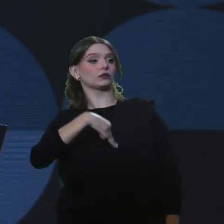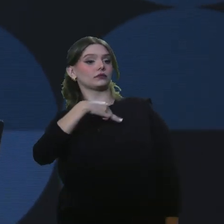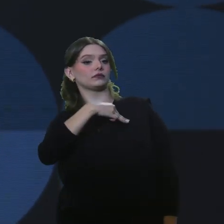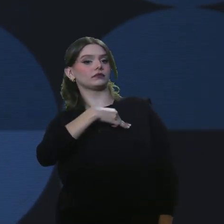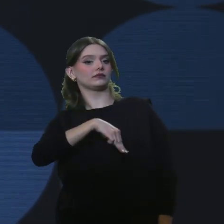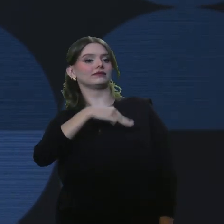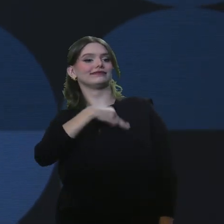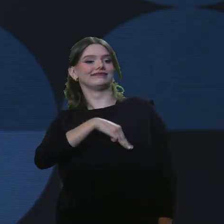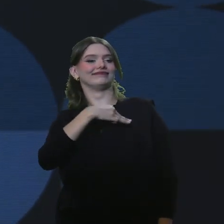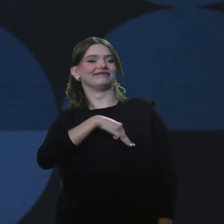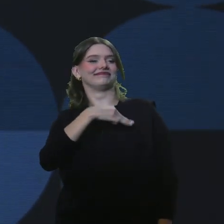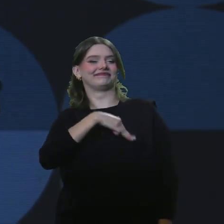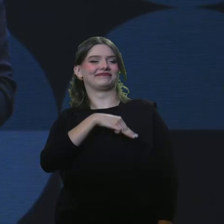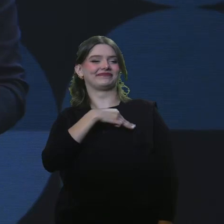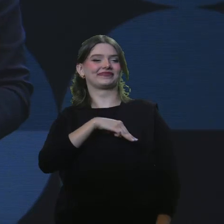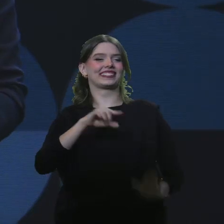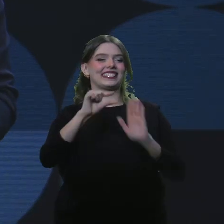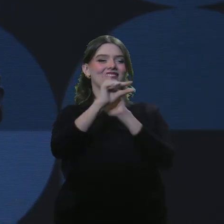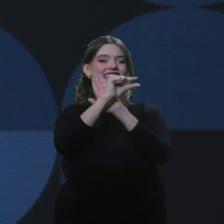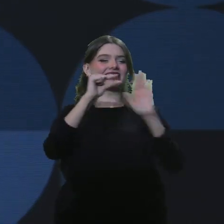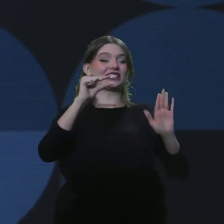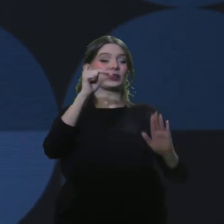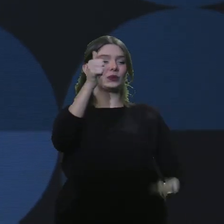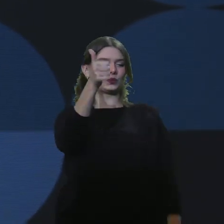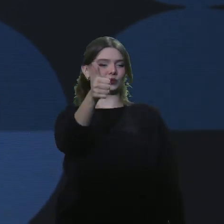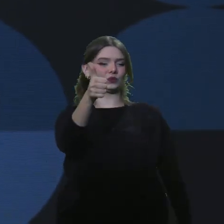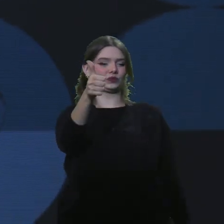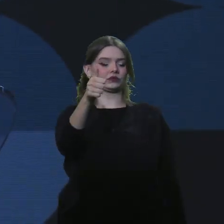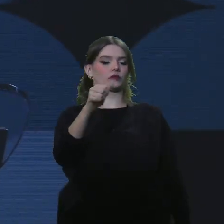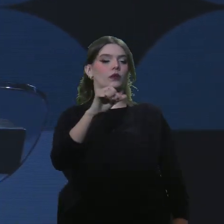1. Deixa abrido aí.